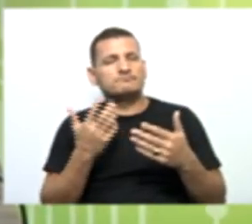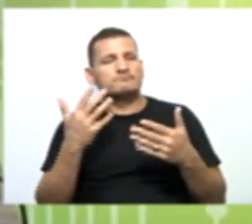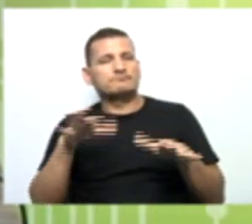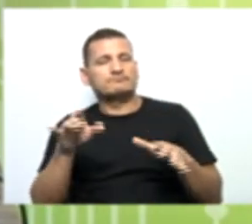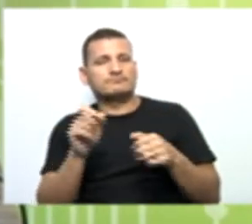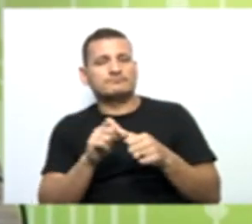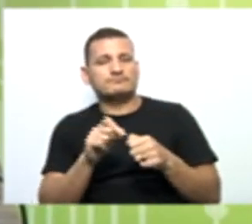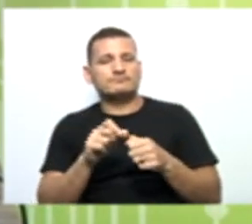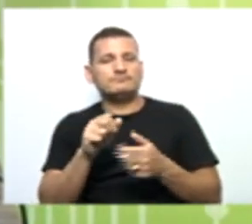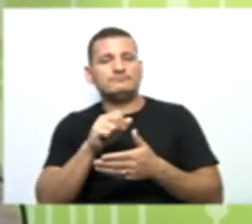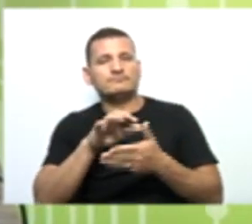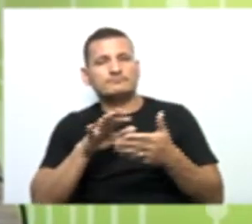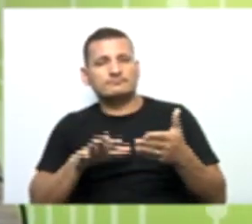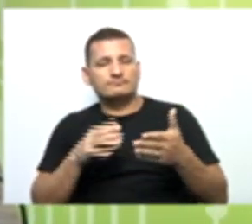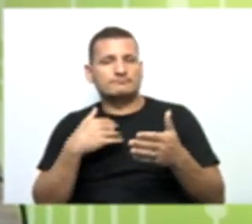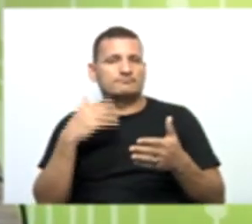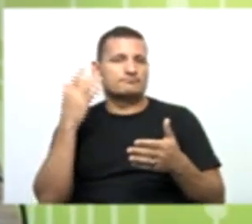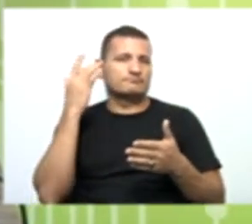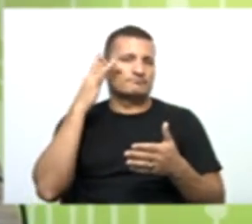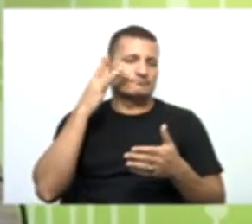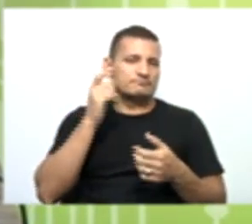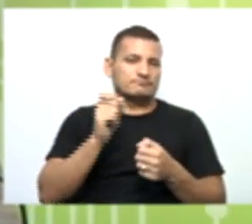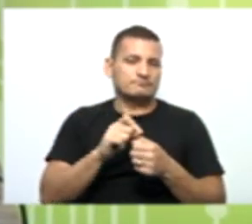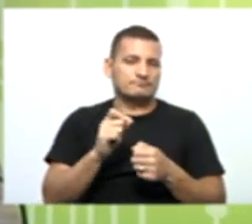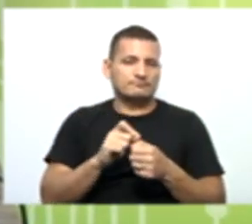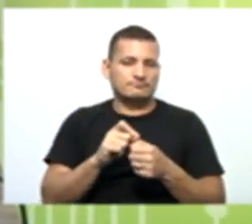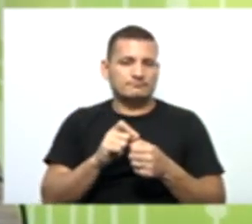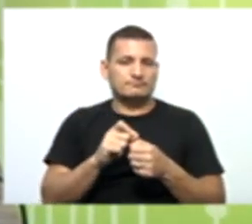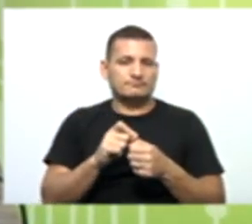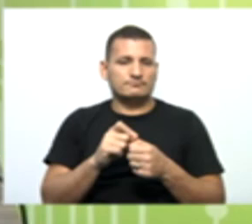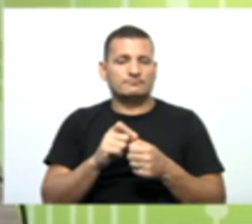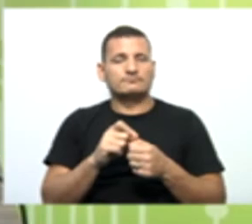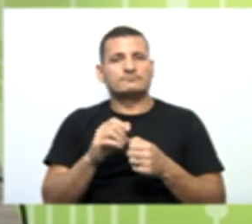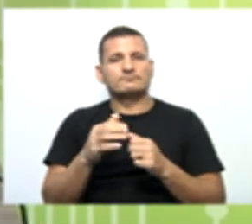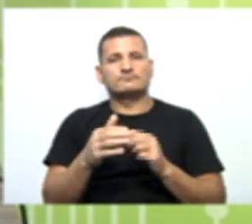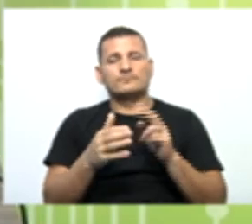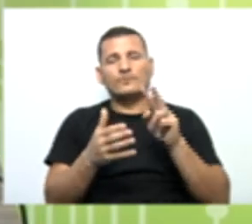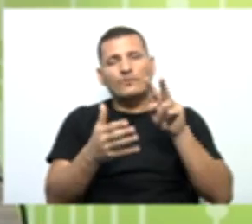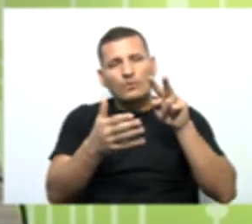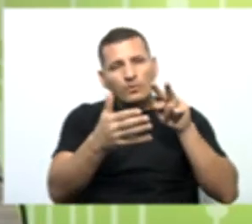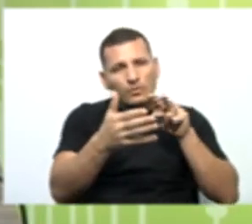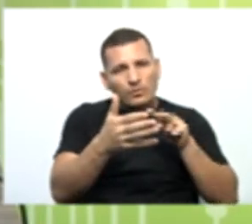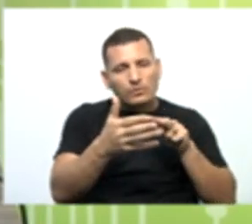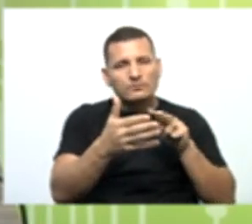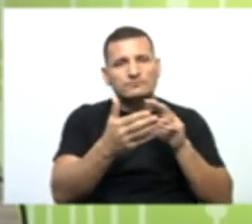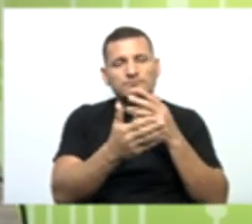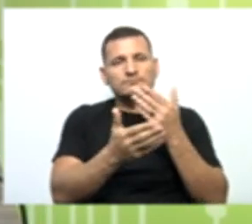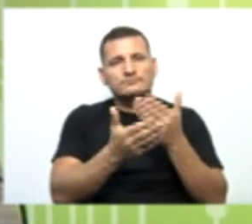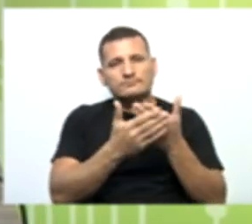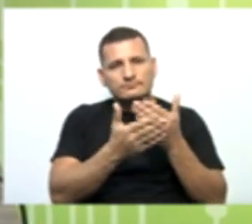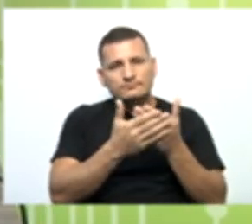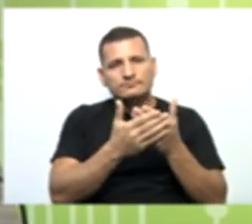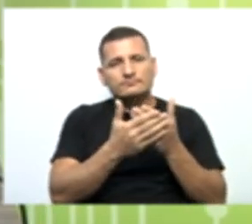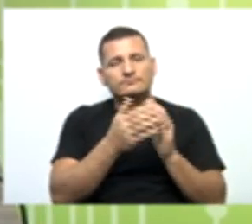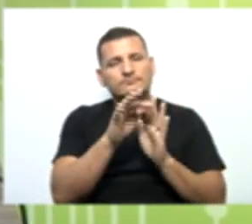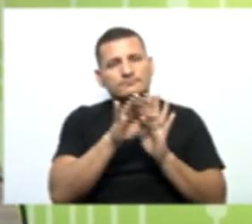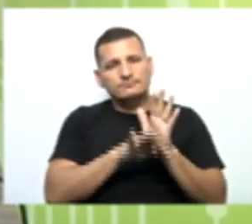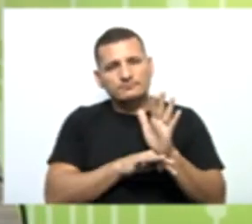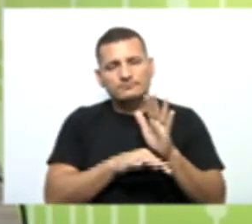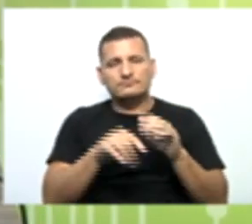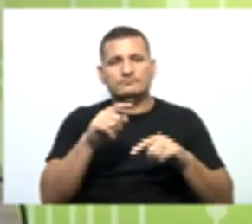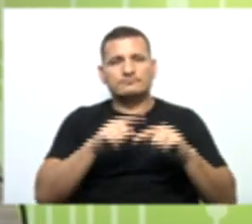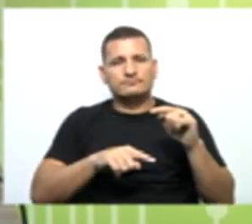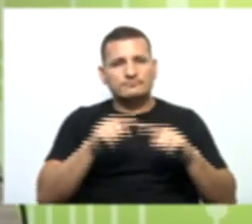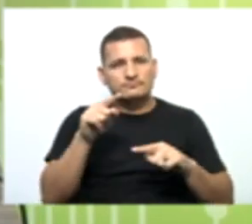essa atividade, não sei fazer. Dá uma olhada na aula, assiste essa aula novamente, procura os